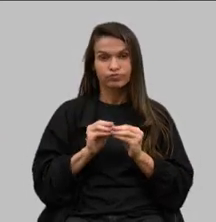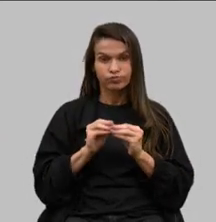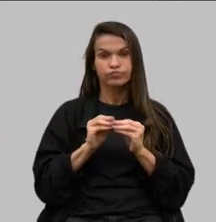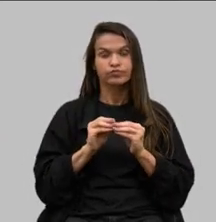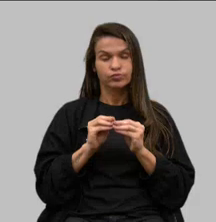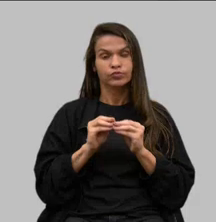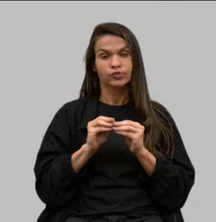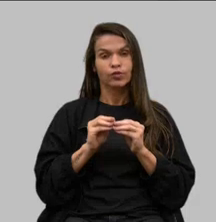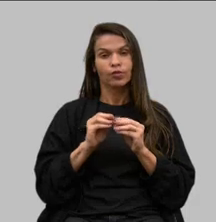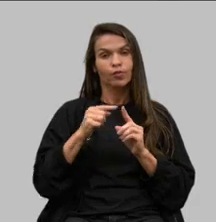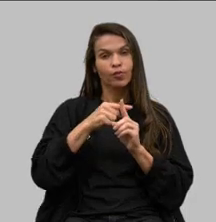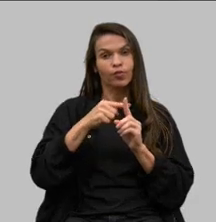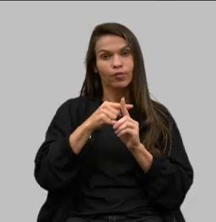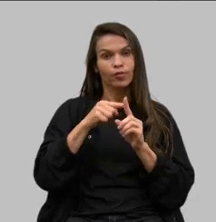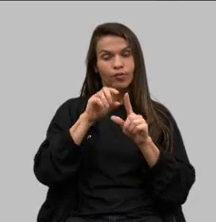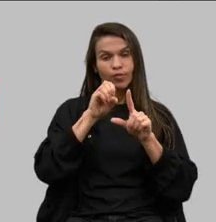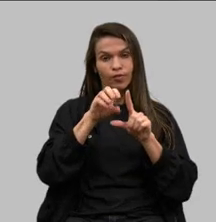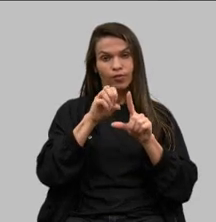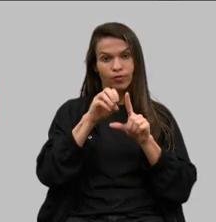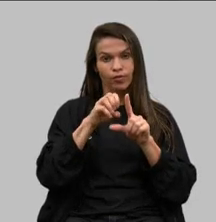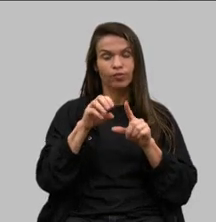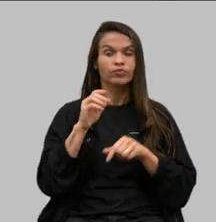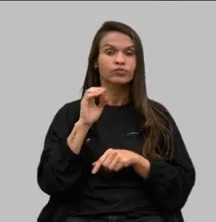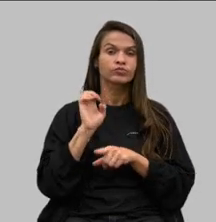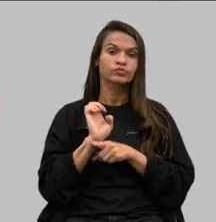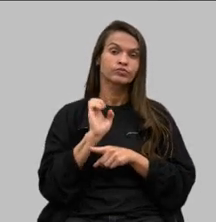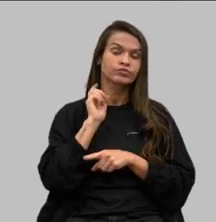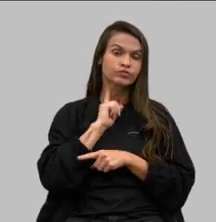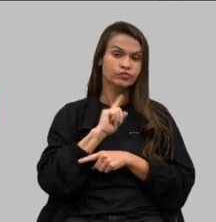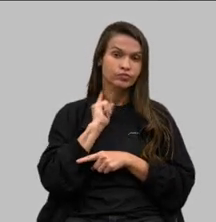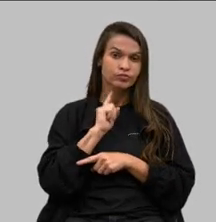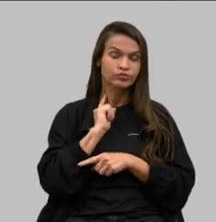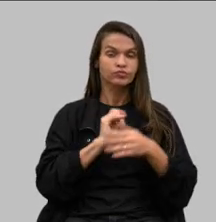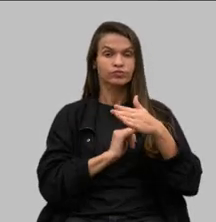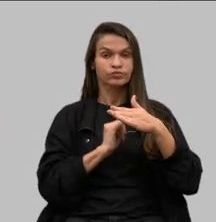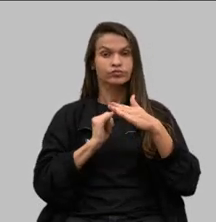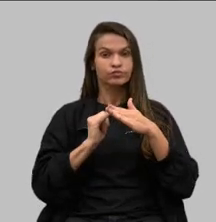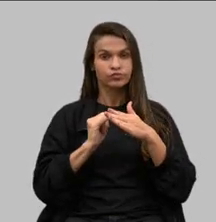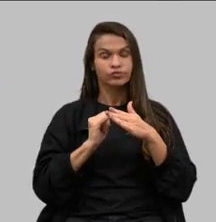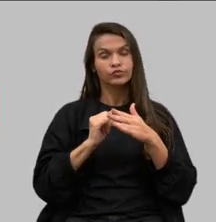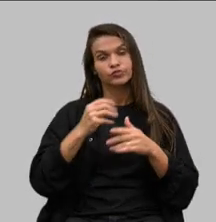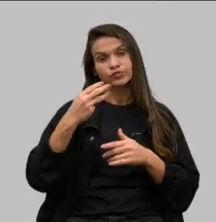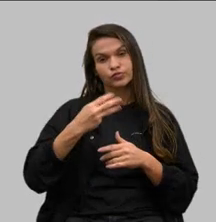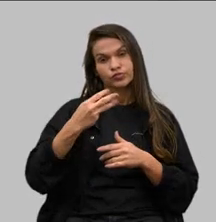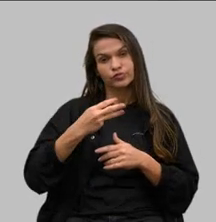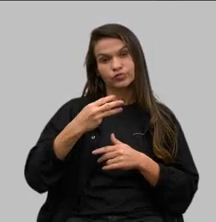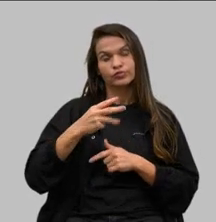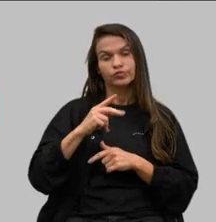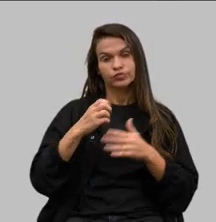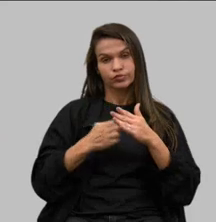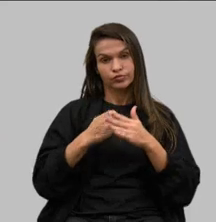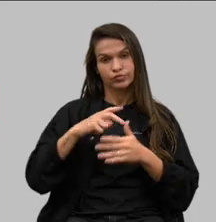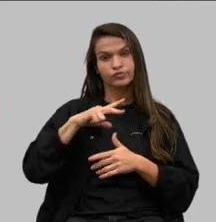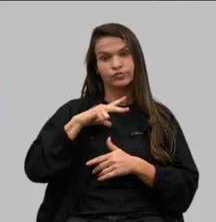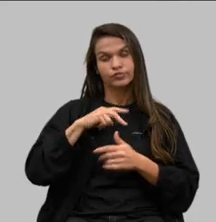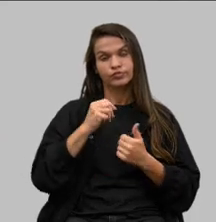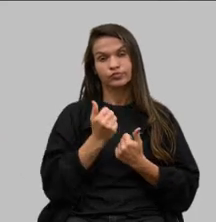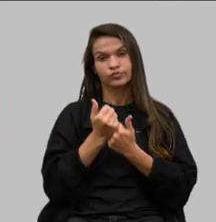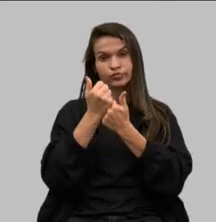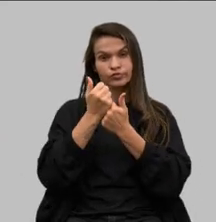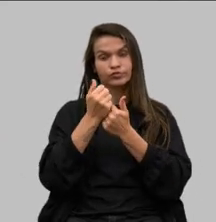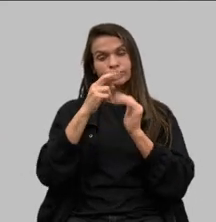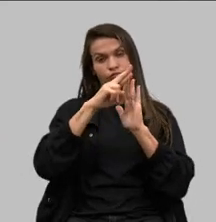licenciamento no estado de Minas Gerais então através dessa instituição do terceiro setor nós temos um apoio paraa elaboração de